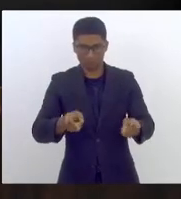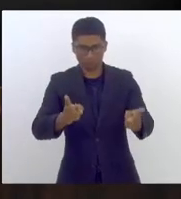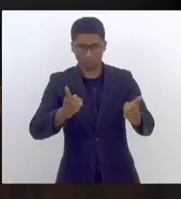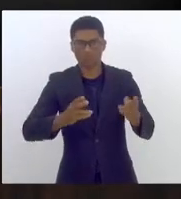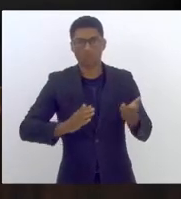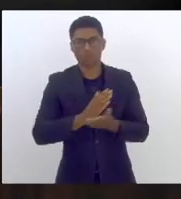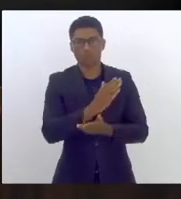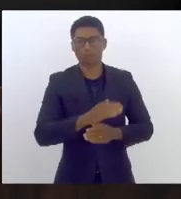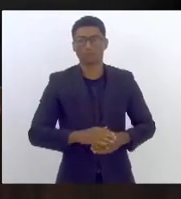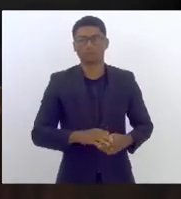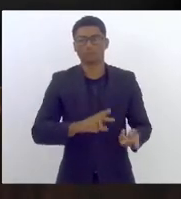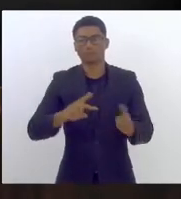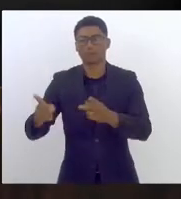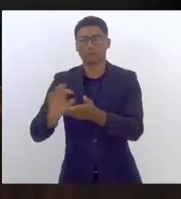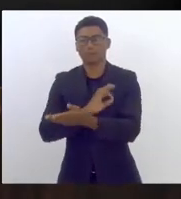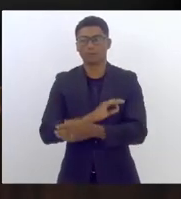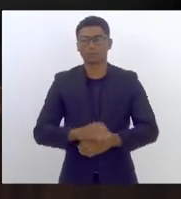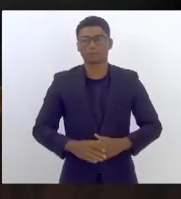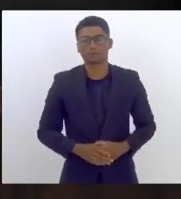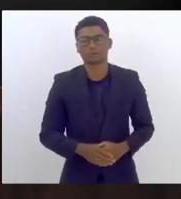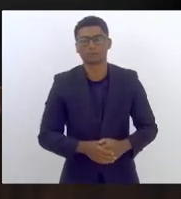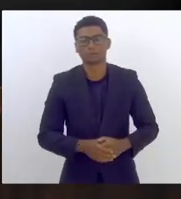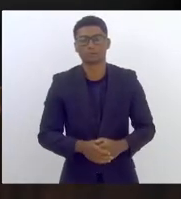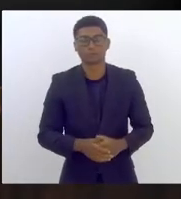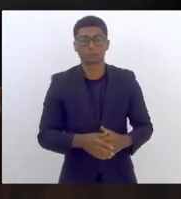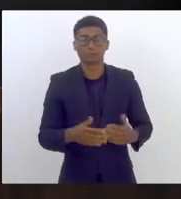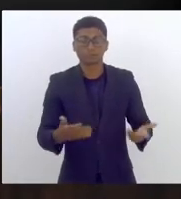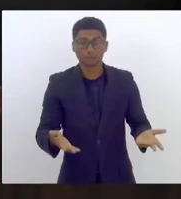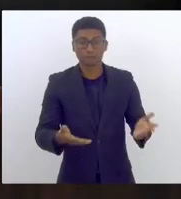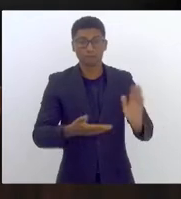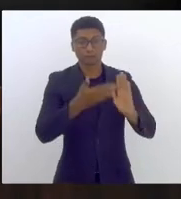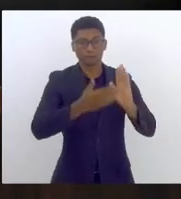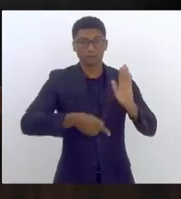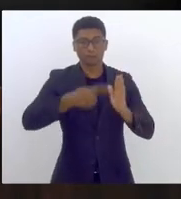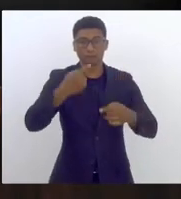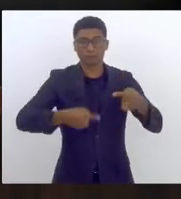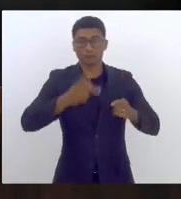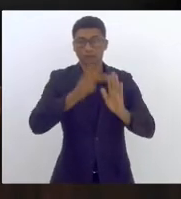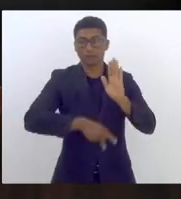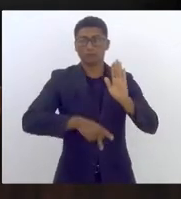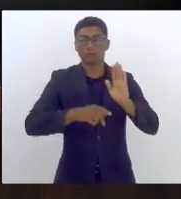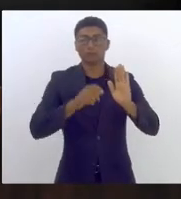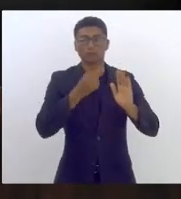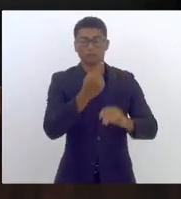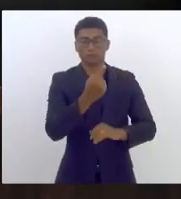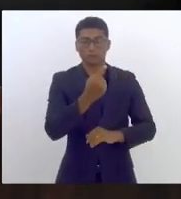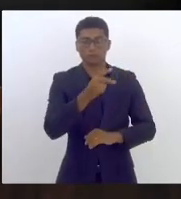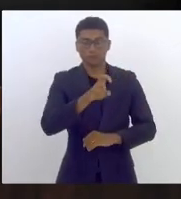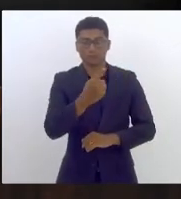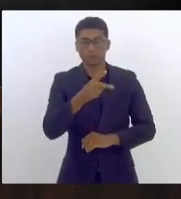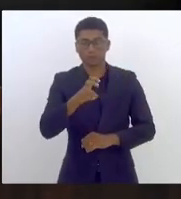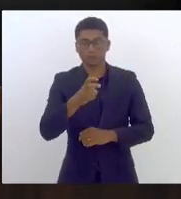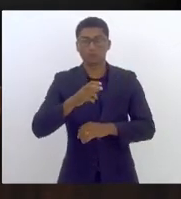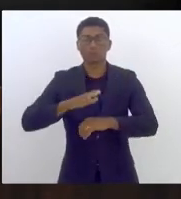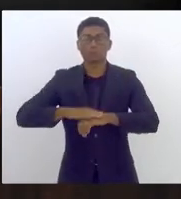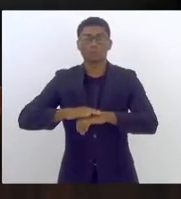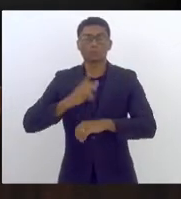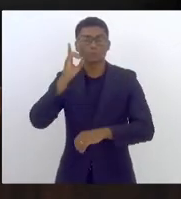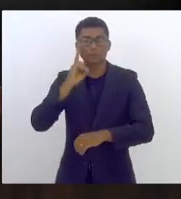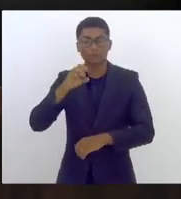permaneça Como estão aprovados vai autógrafo em discussão 55 de 21 de autoria Deputado Marcelo